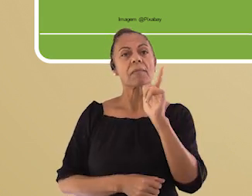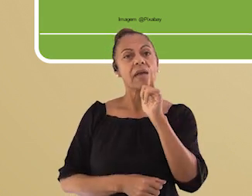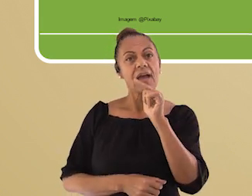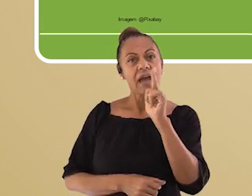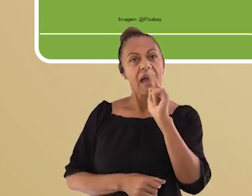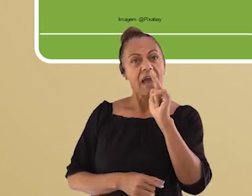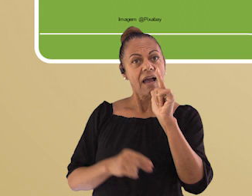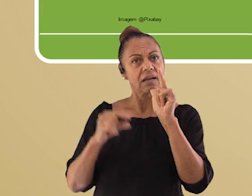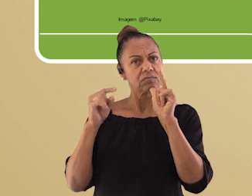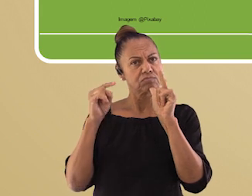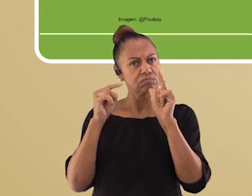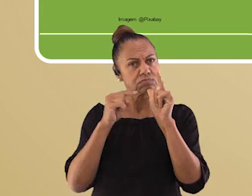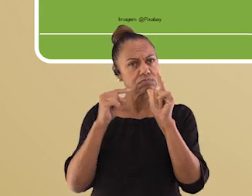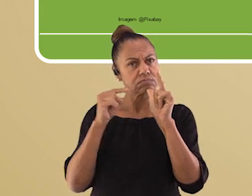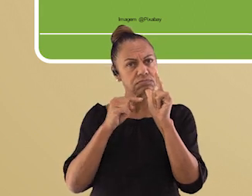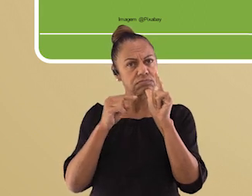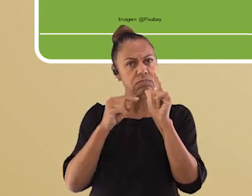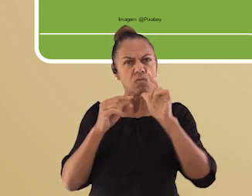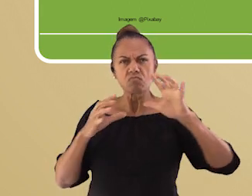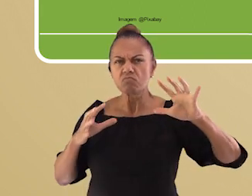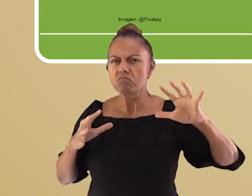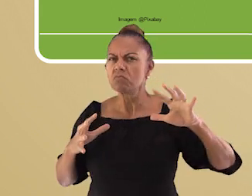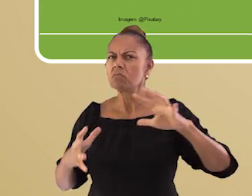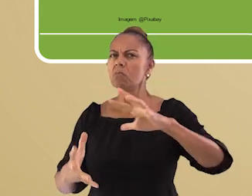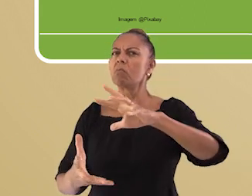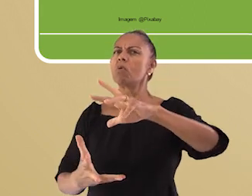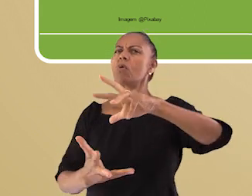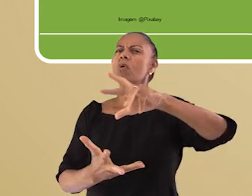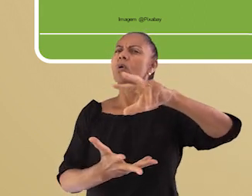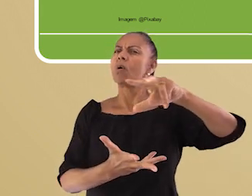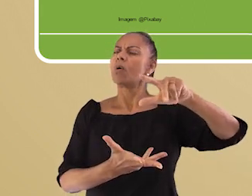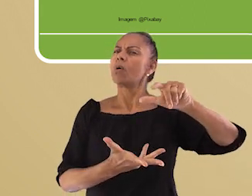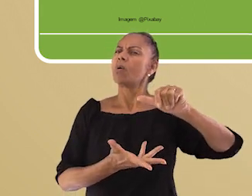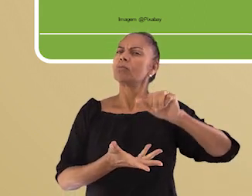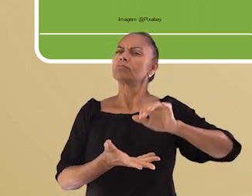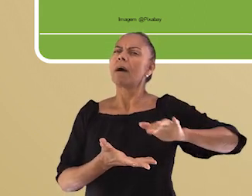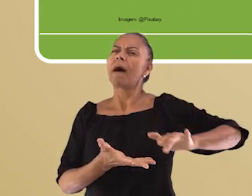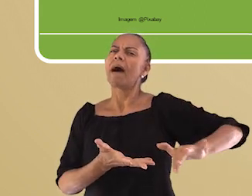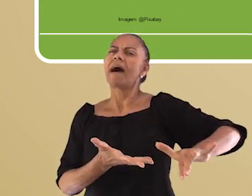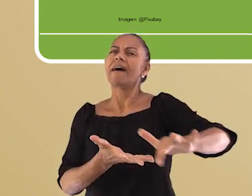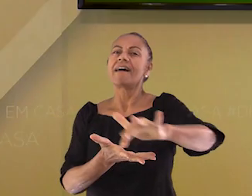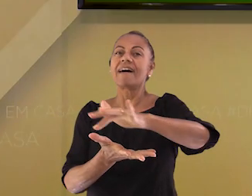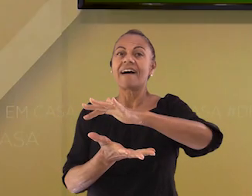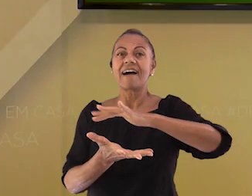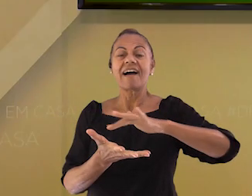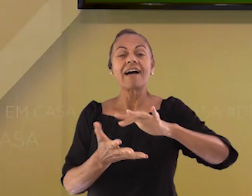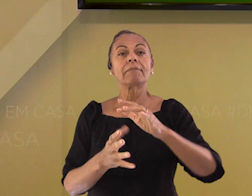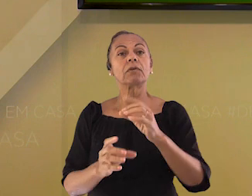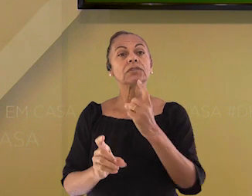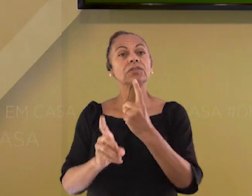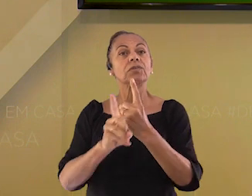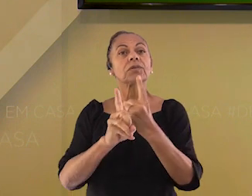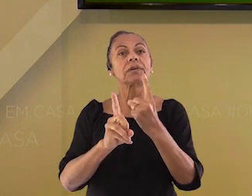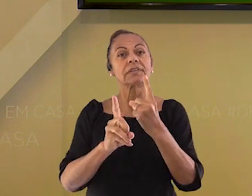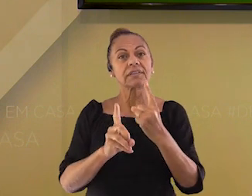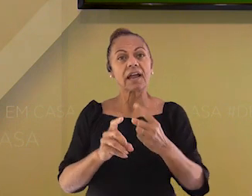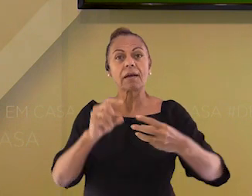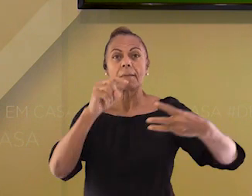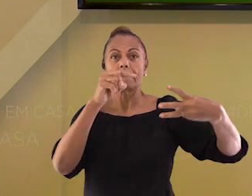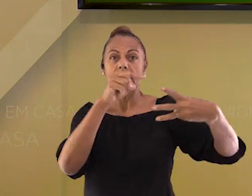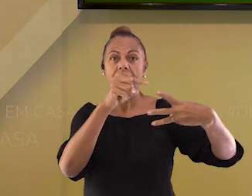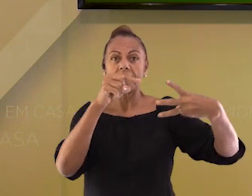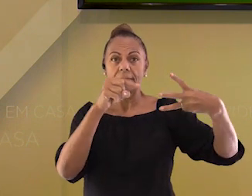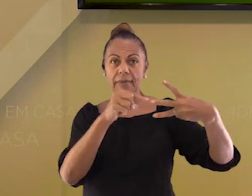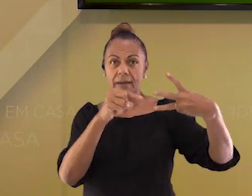água. Sabia que ela está distribuída por todo o nosso planeta? Ela pode ser encontrada de